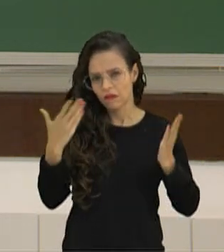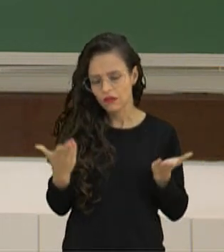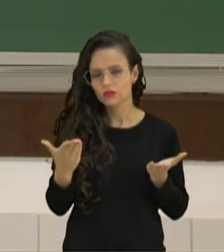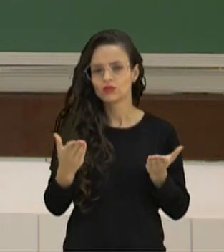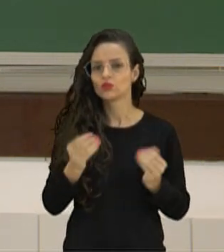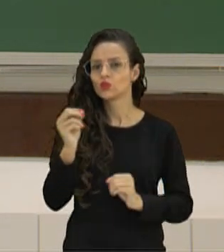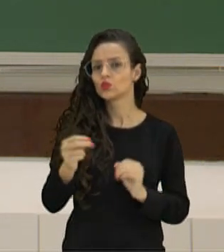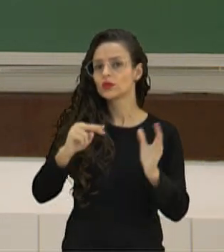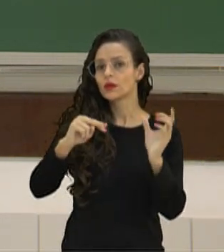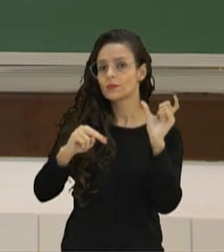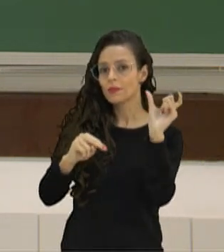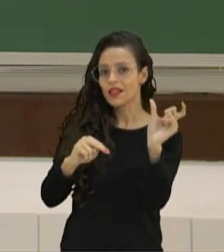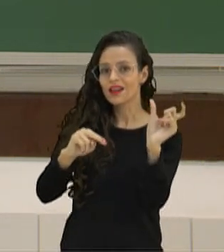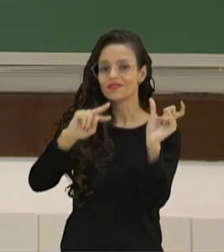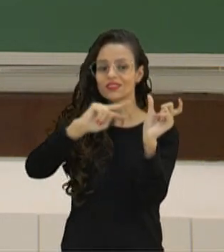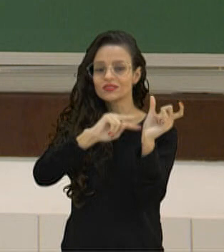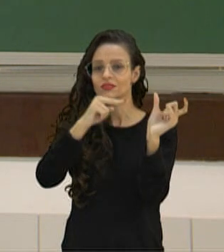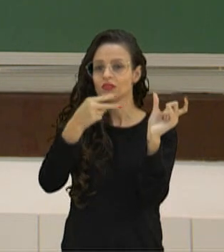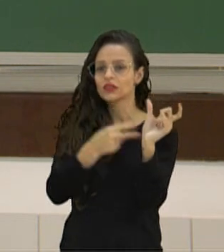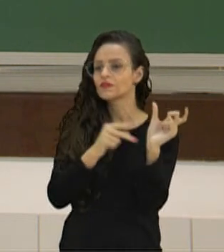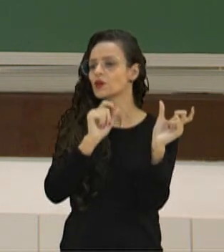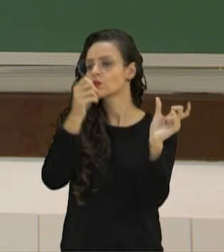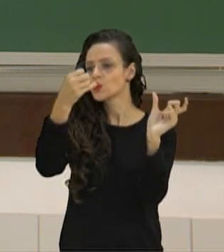o significado de cada palavra, porque